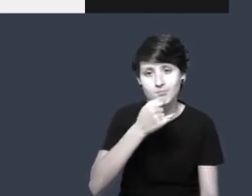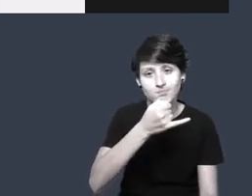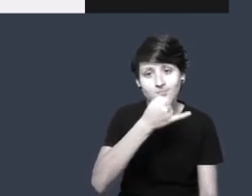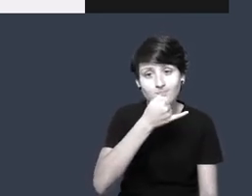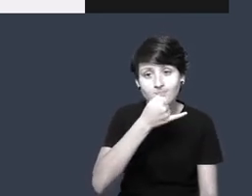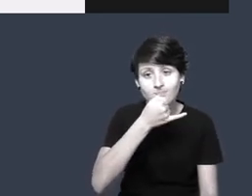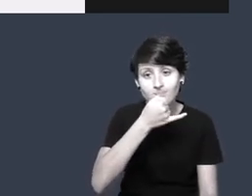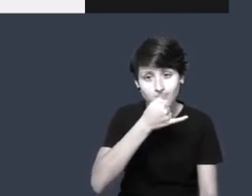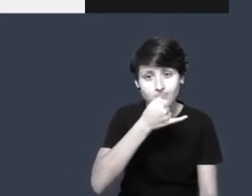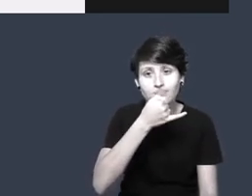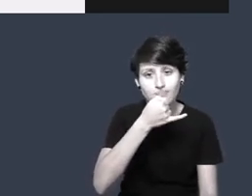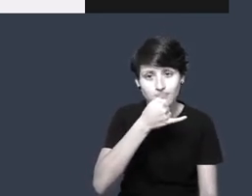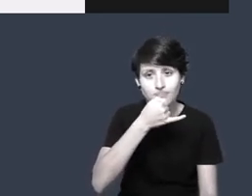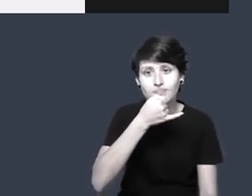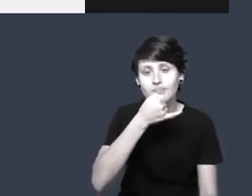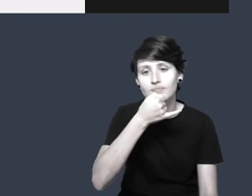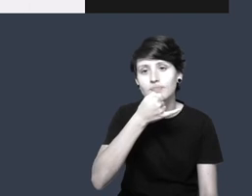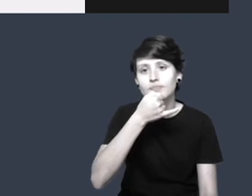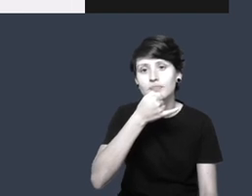ainda.